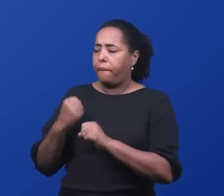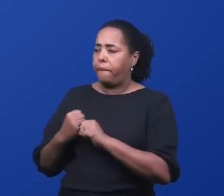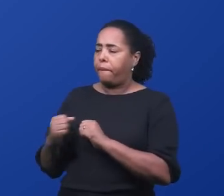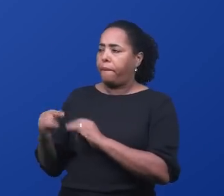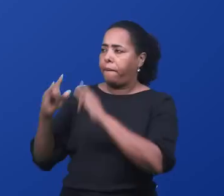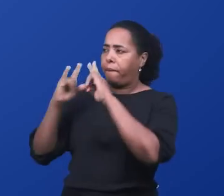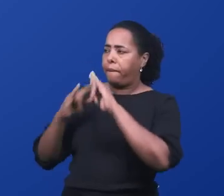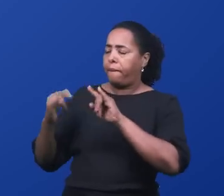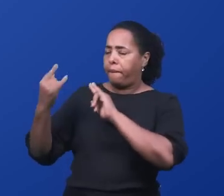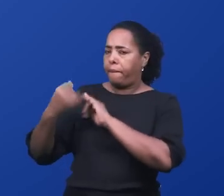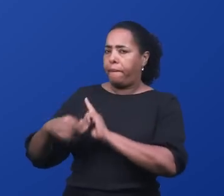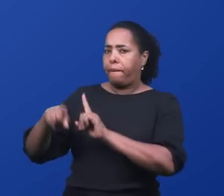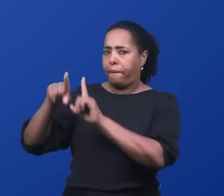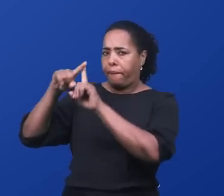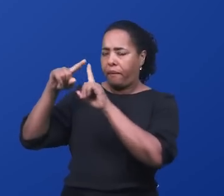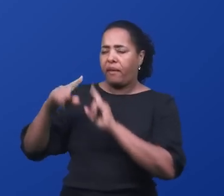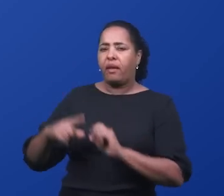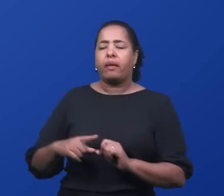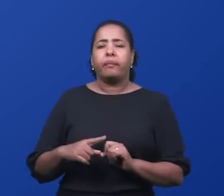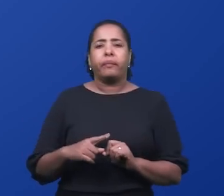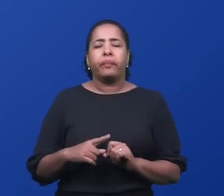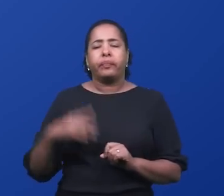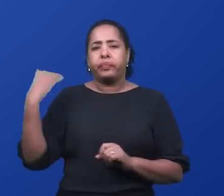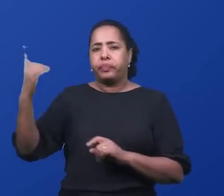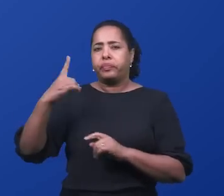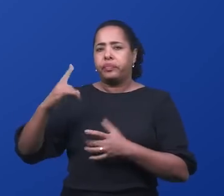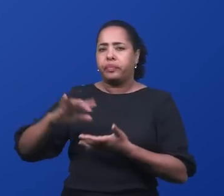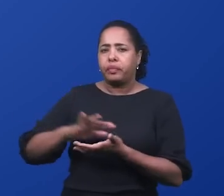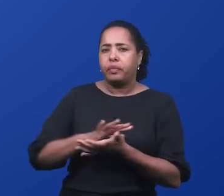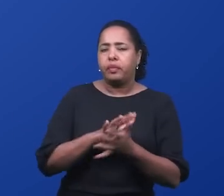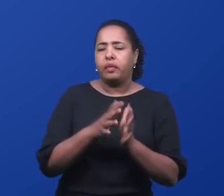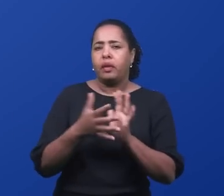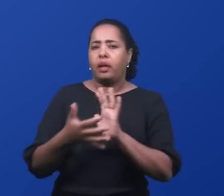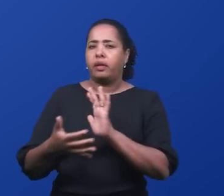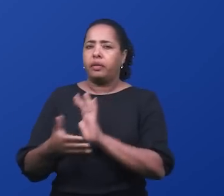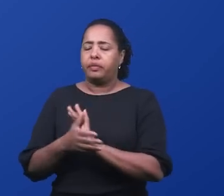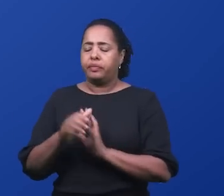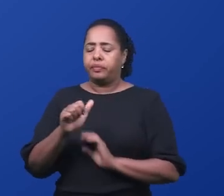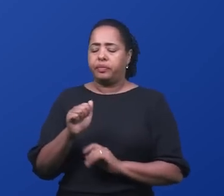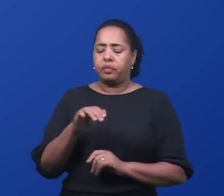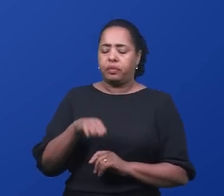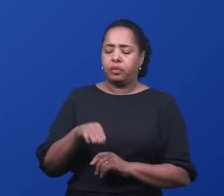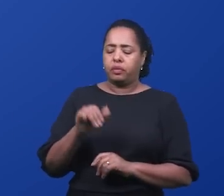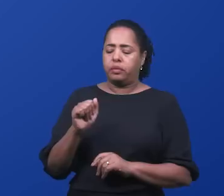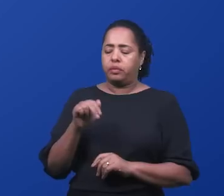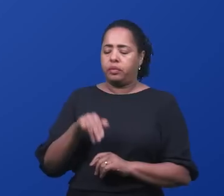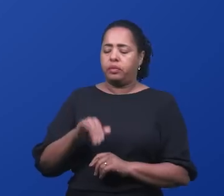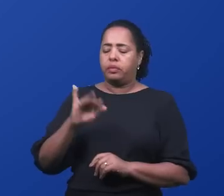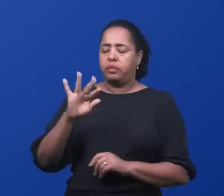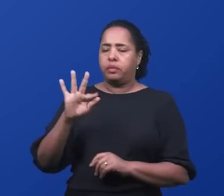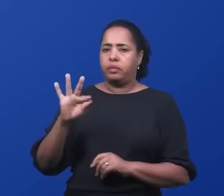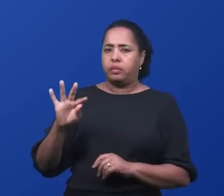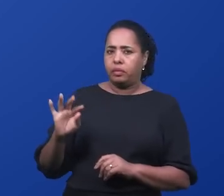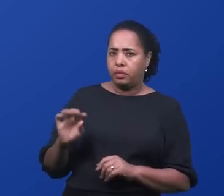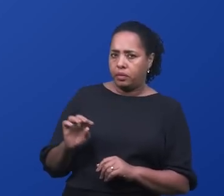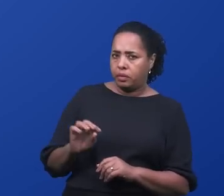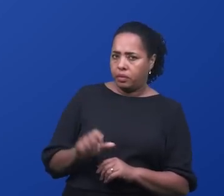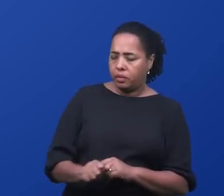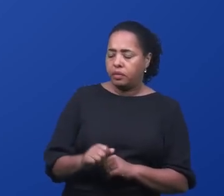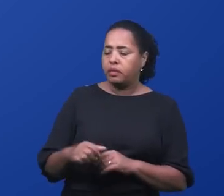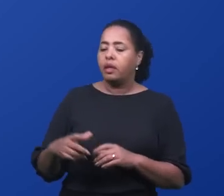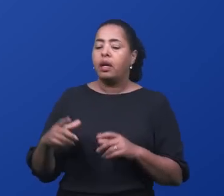templo. Davi derrota os amonitas e os sírios. Ele também deu